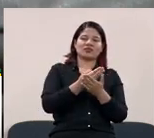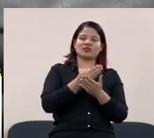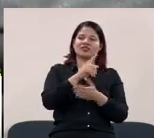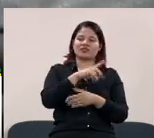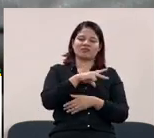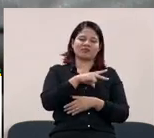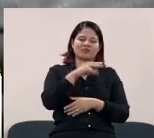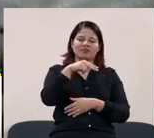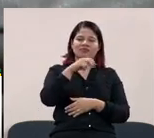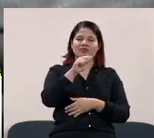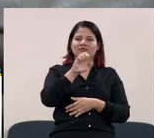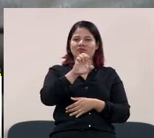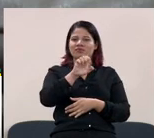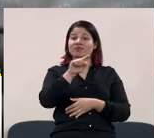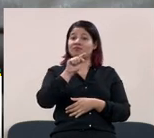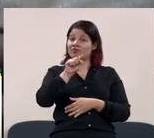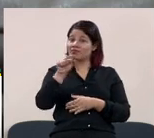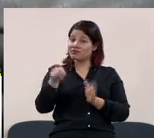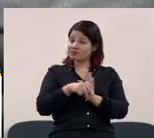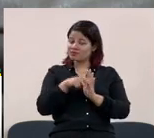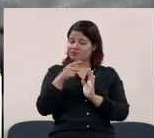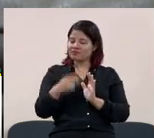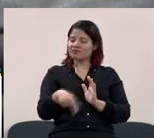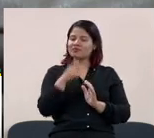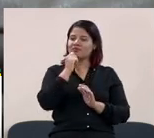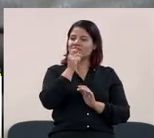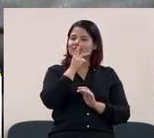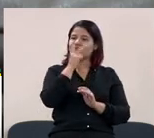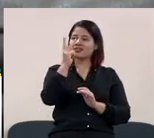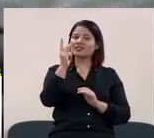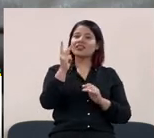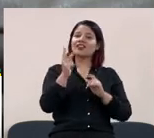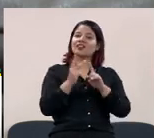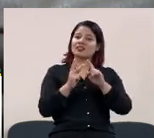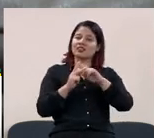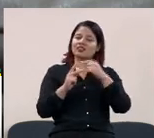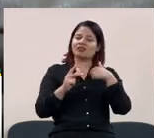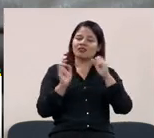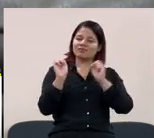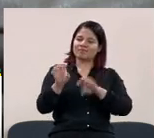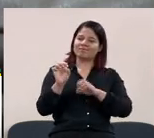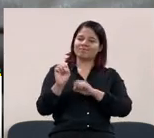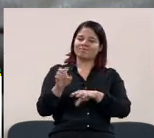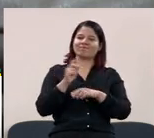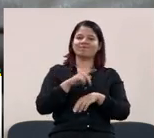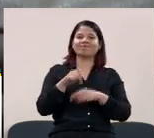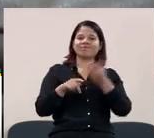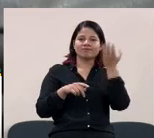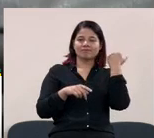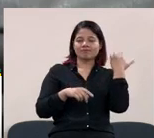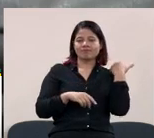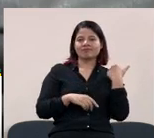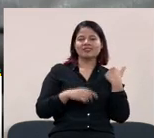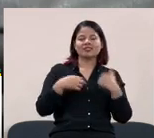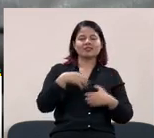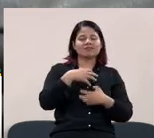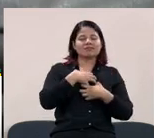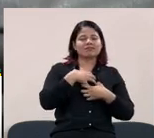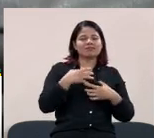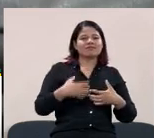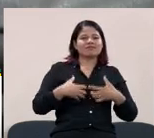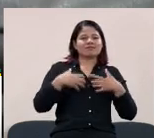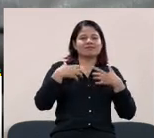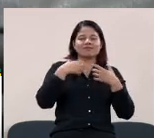únicos defensores do Estado do Amapá foram meus alunos. Então isso, logicamente, nos enche